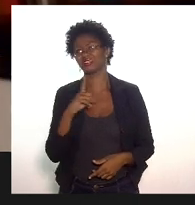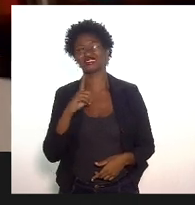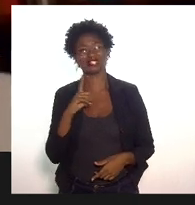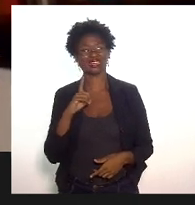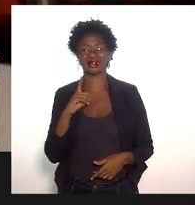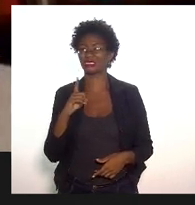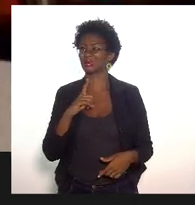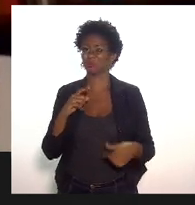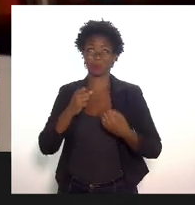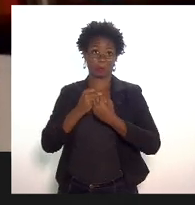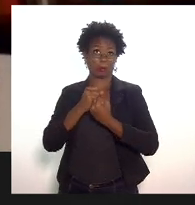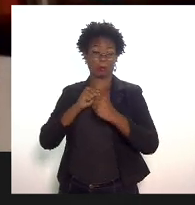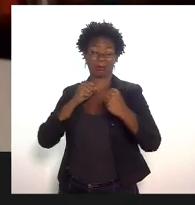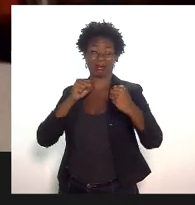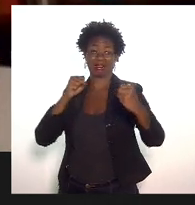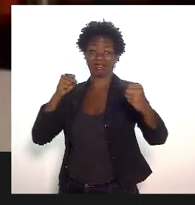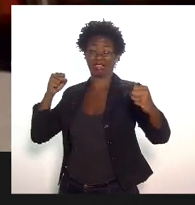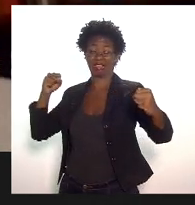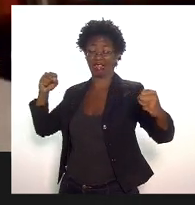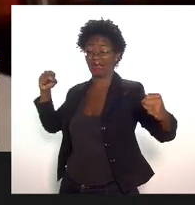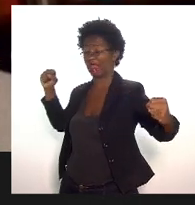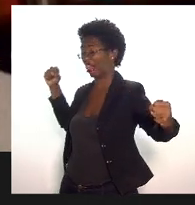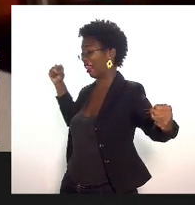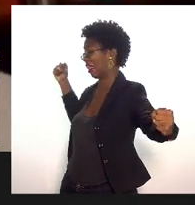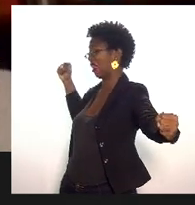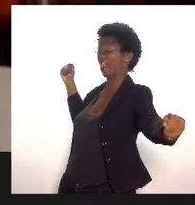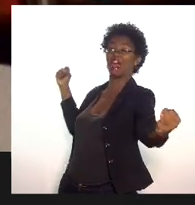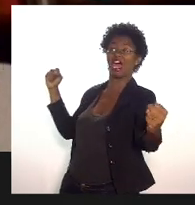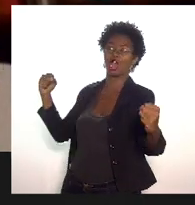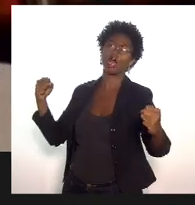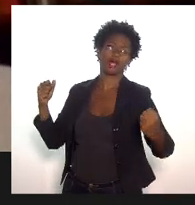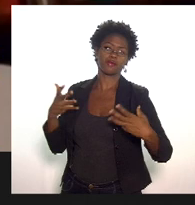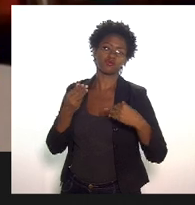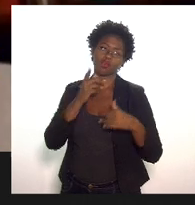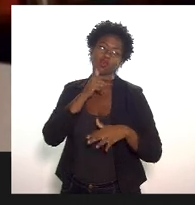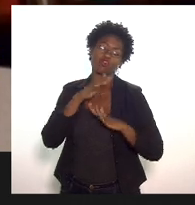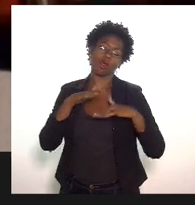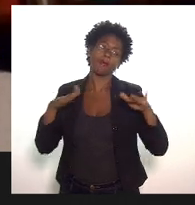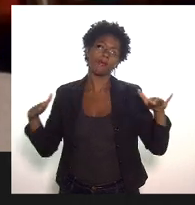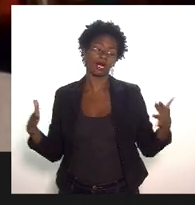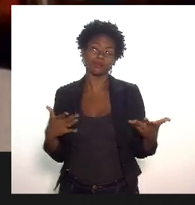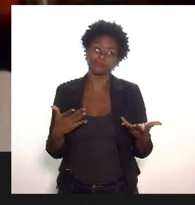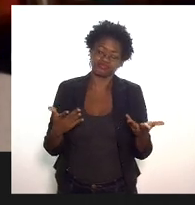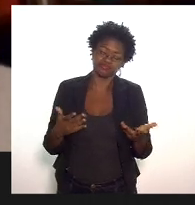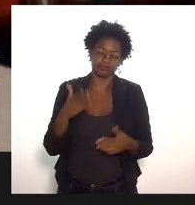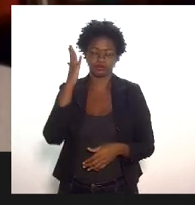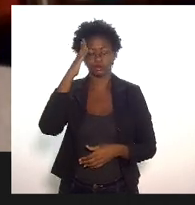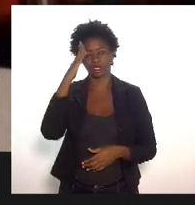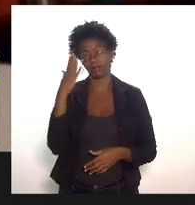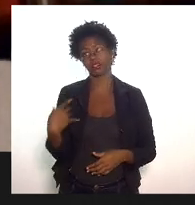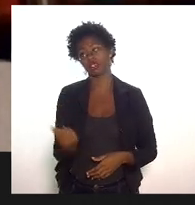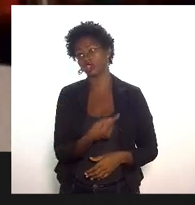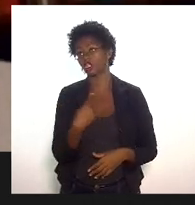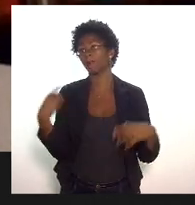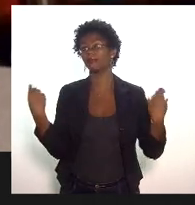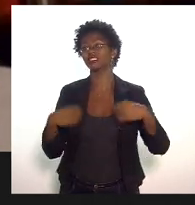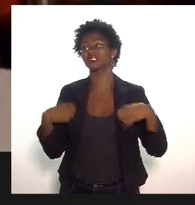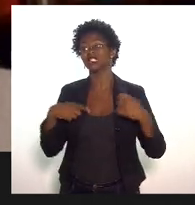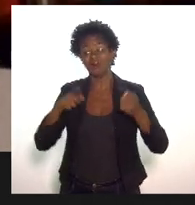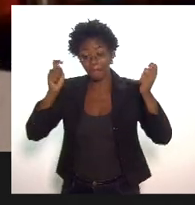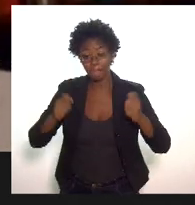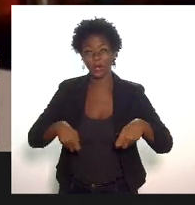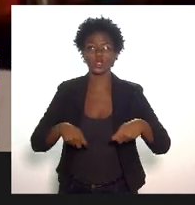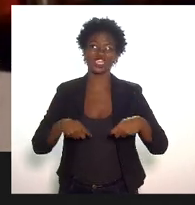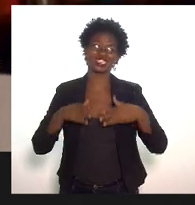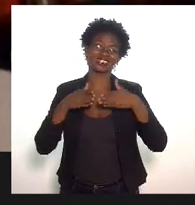de extensão, né, na sua orla marítima, e a gente deveria ser realmente uma grande potência